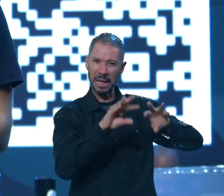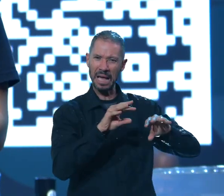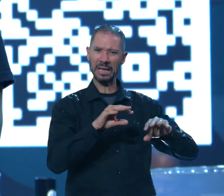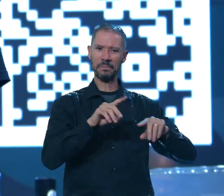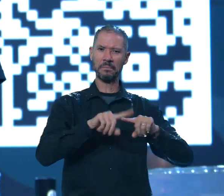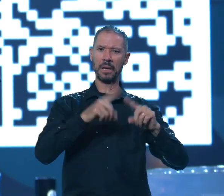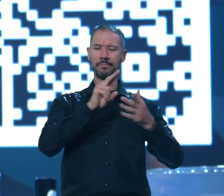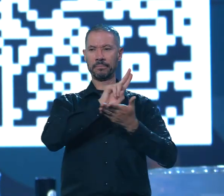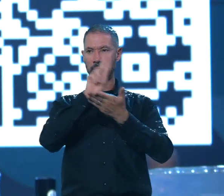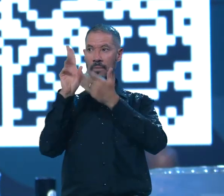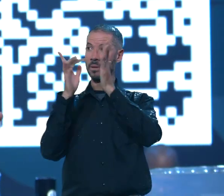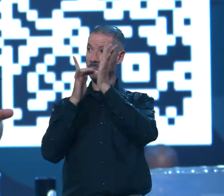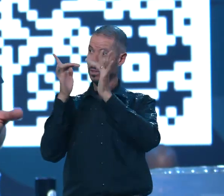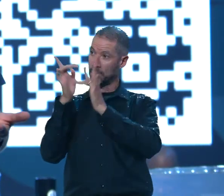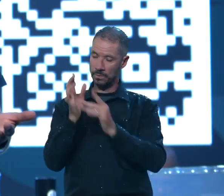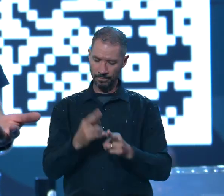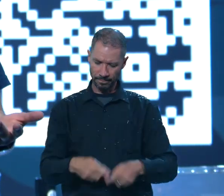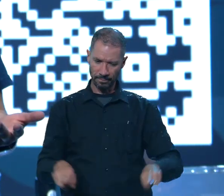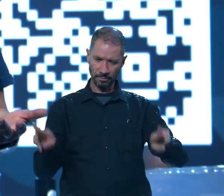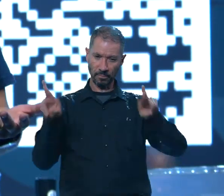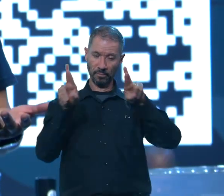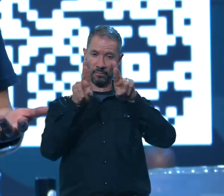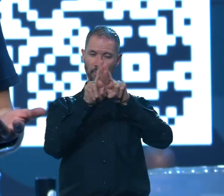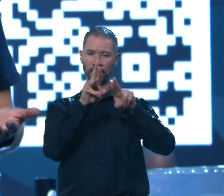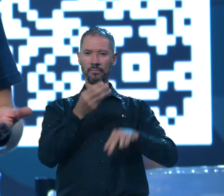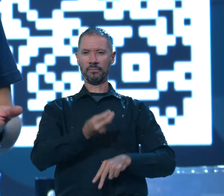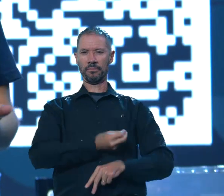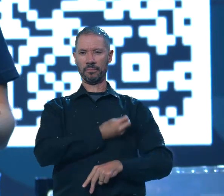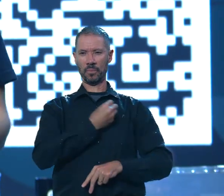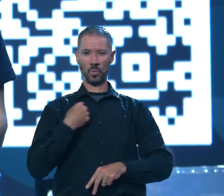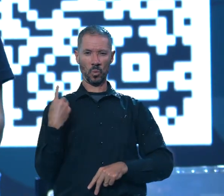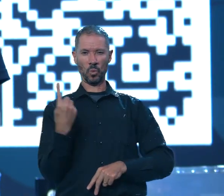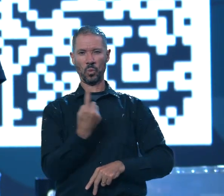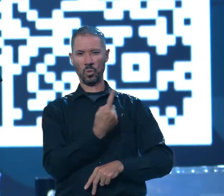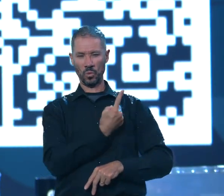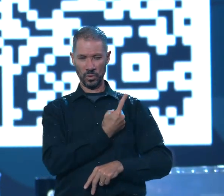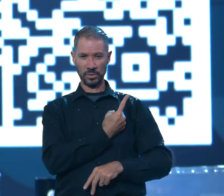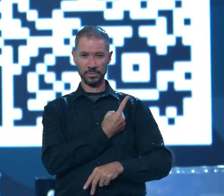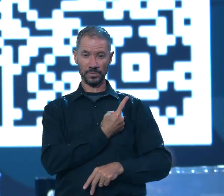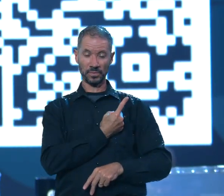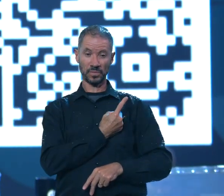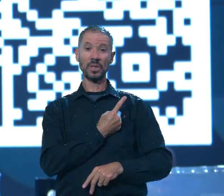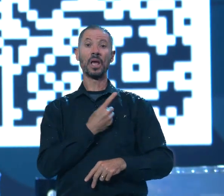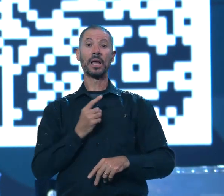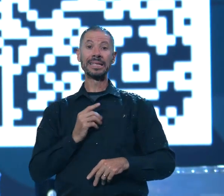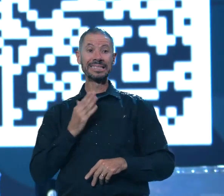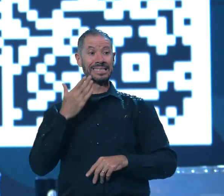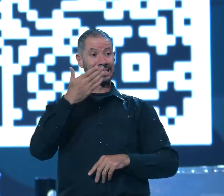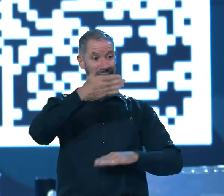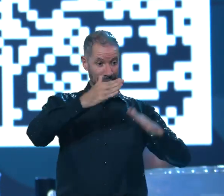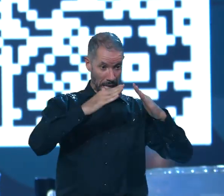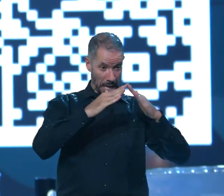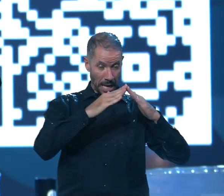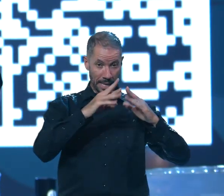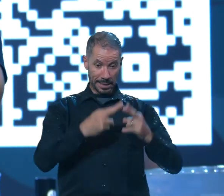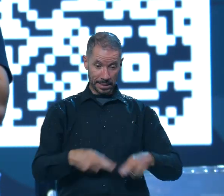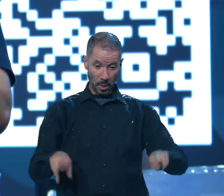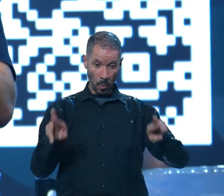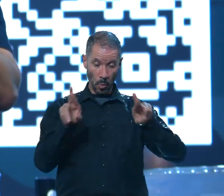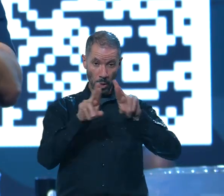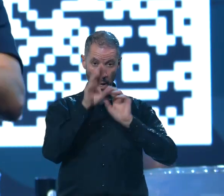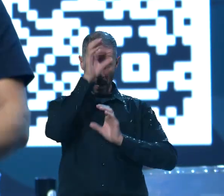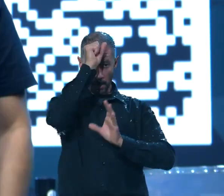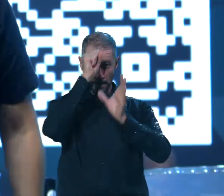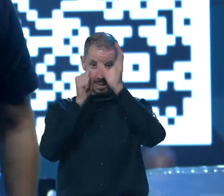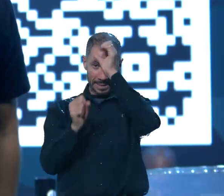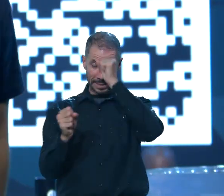Mas em nome de Jesus, hoje o Senhor vai restaurar as nossas vidas. E a gente vai sair daqui hoje não só restaurar, mas aprendendo a lidar melhor com as pedradas